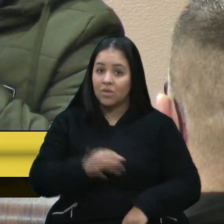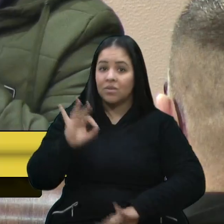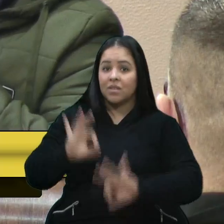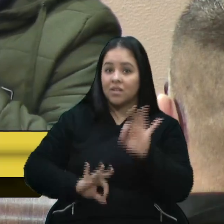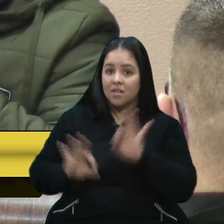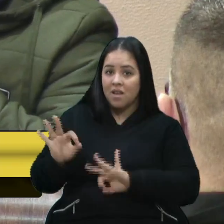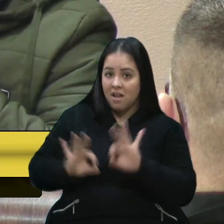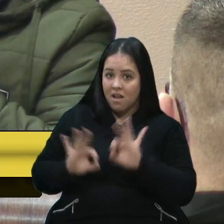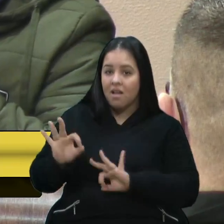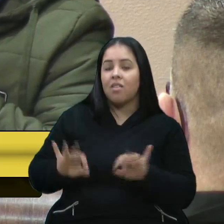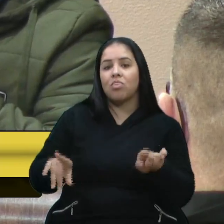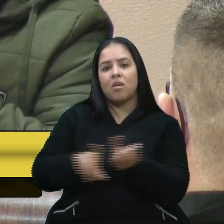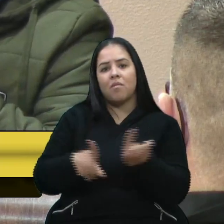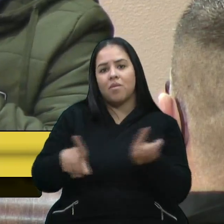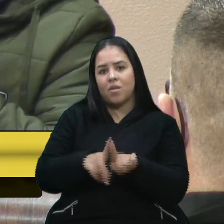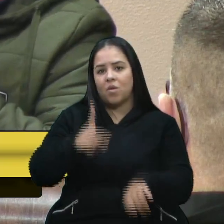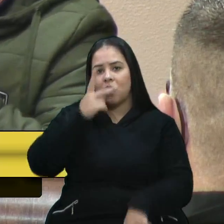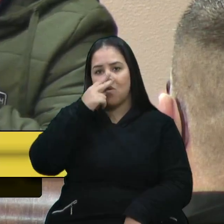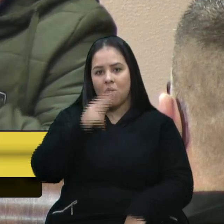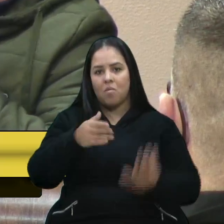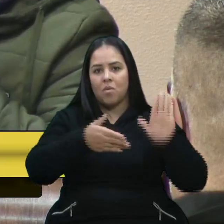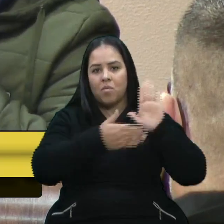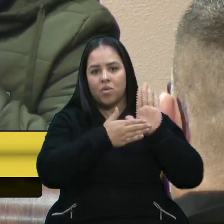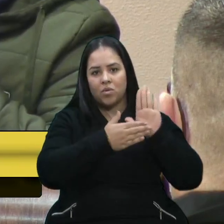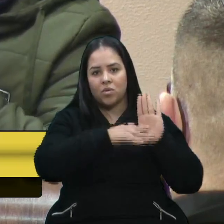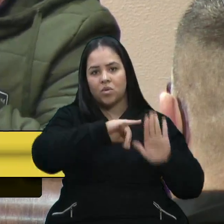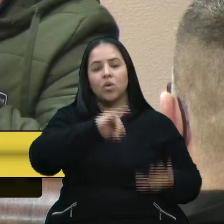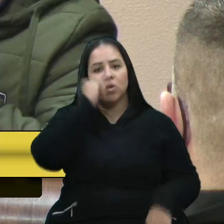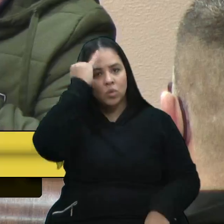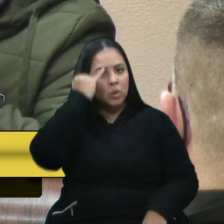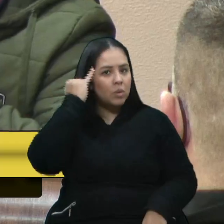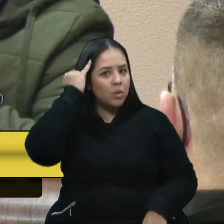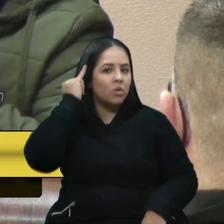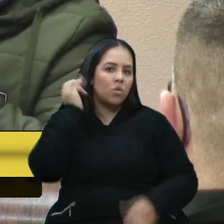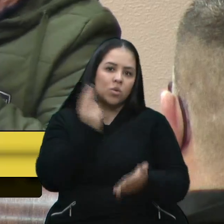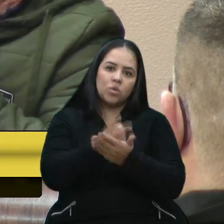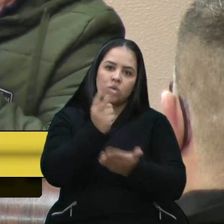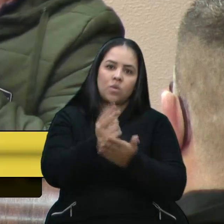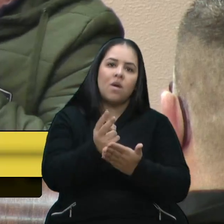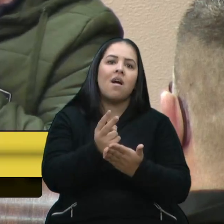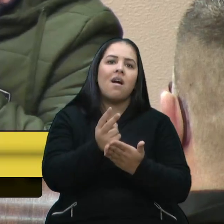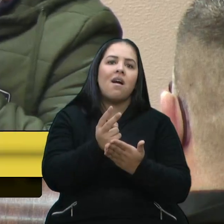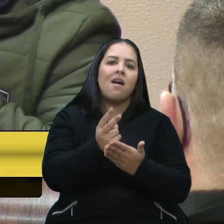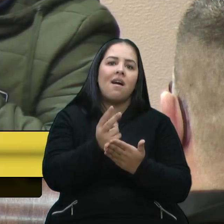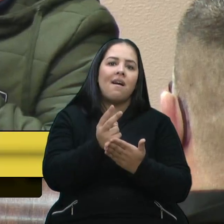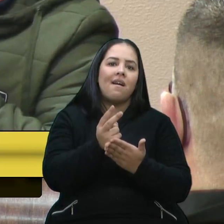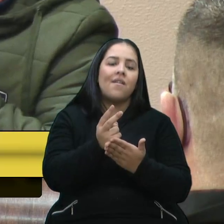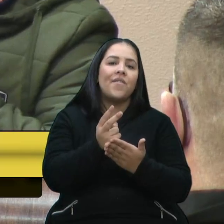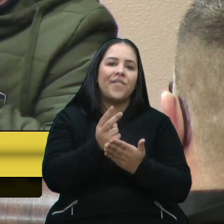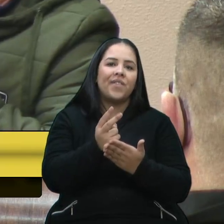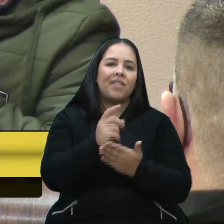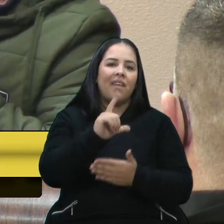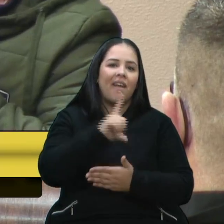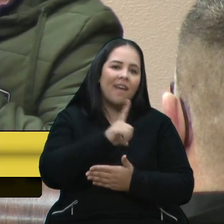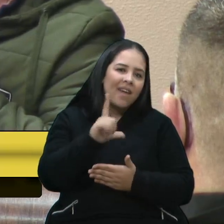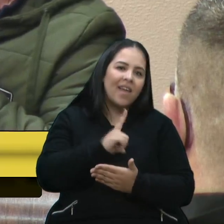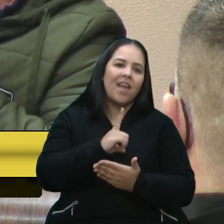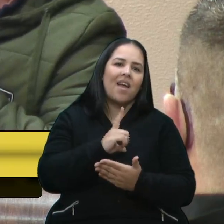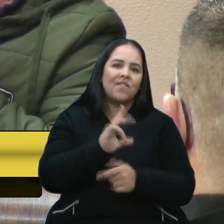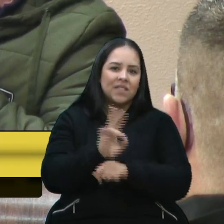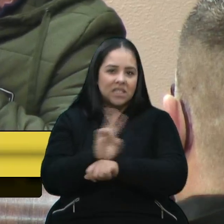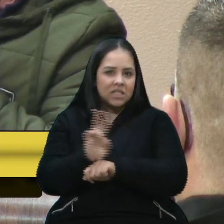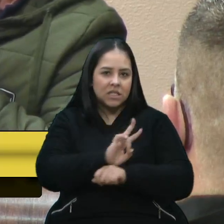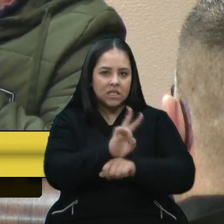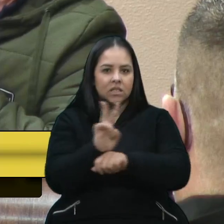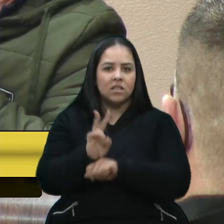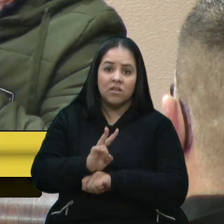que o João Ues se propôs, né? Estão fiscalizando, continuam fiscalizando, mas está voltando. E é uma renda que esses